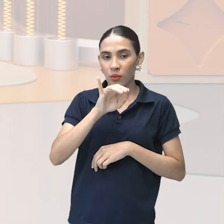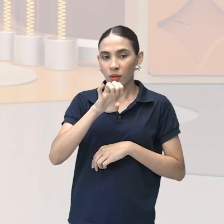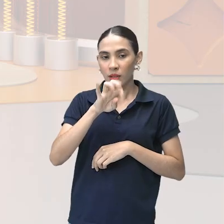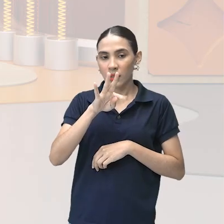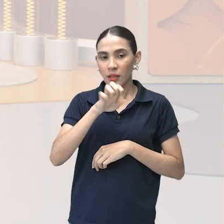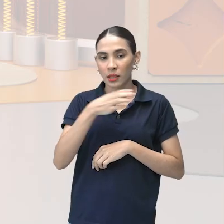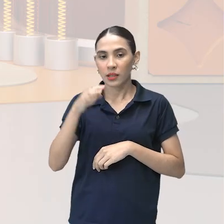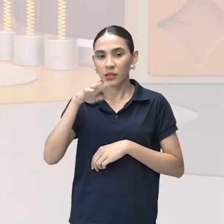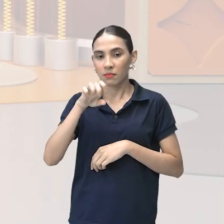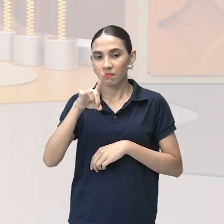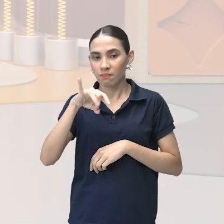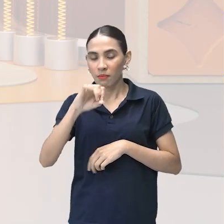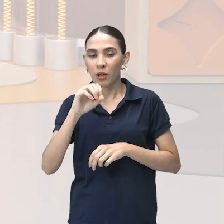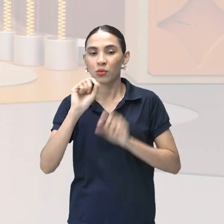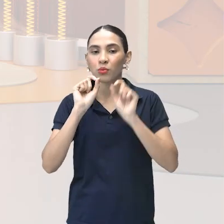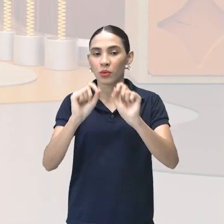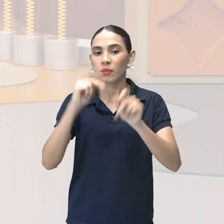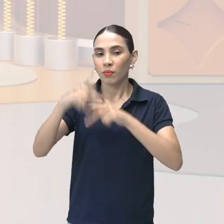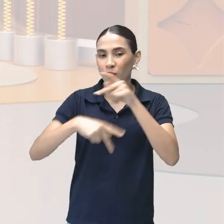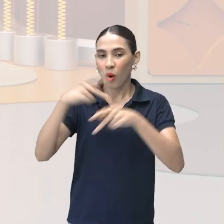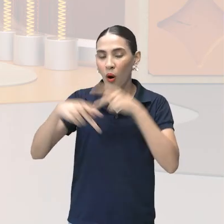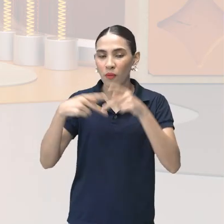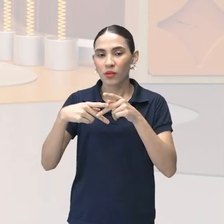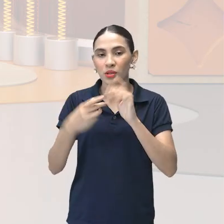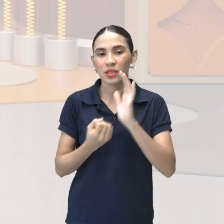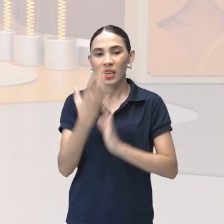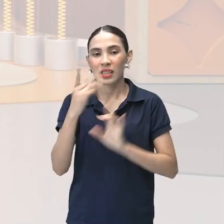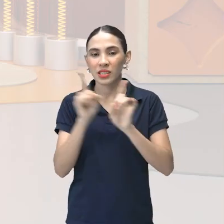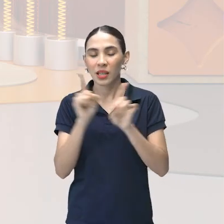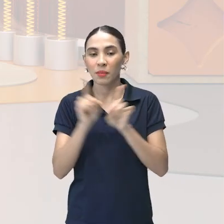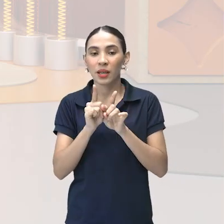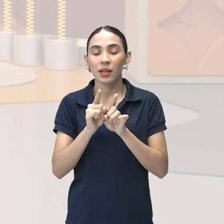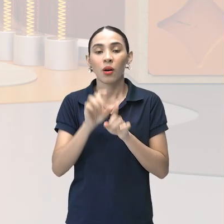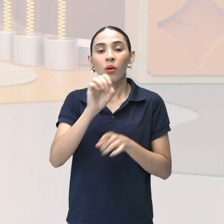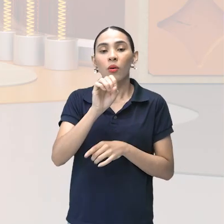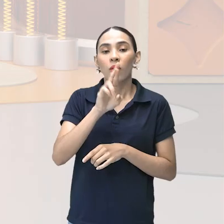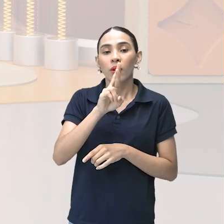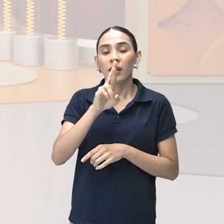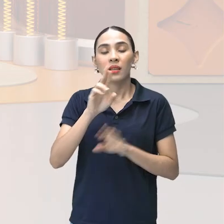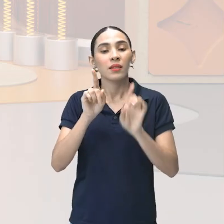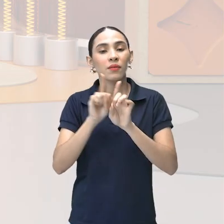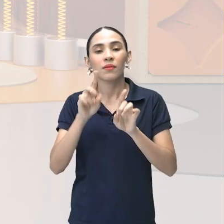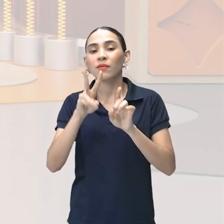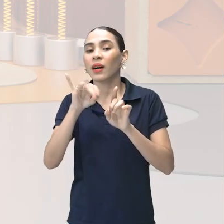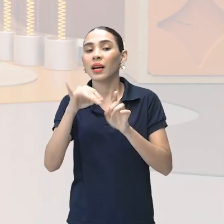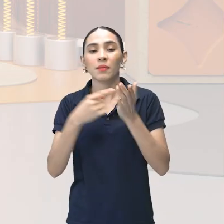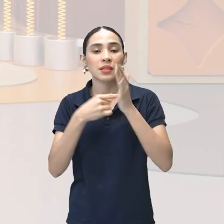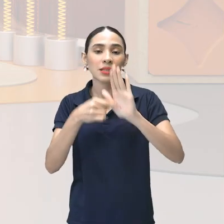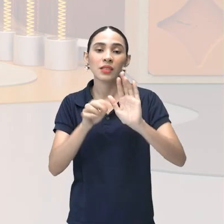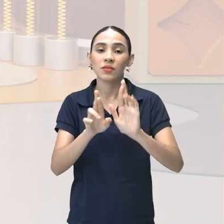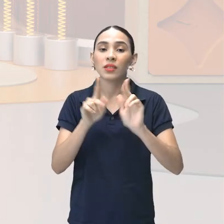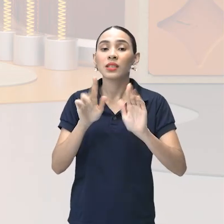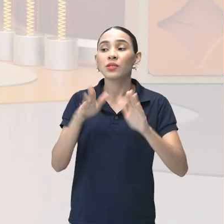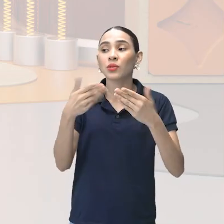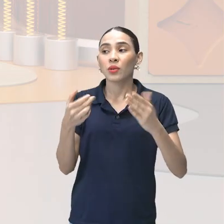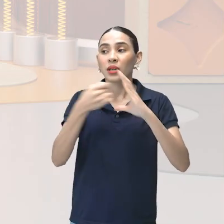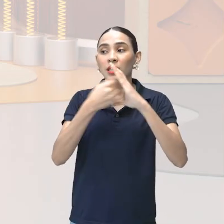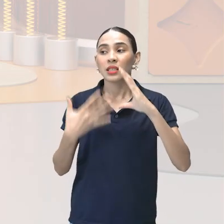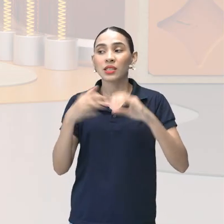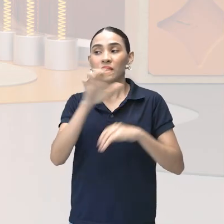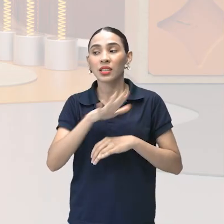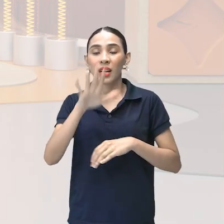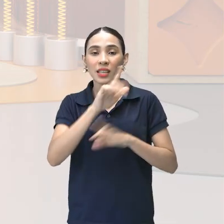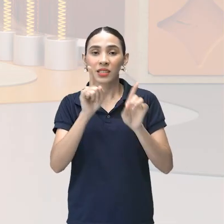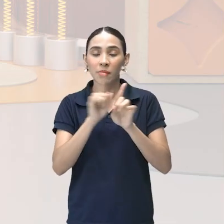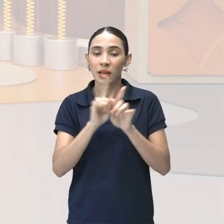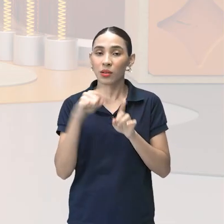essas civilizações orientais, né, definidas como orientais, trazem de diferente? E quais são as características